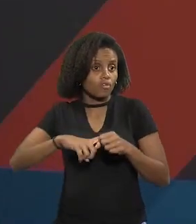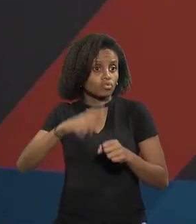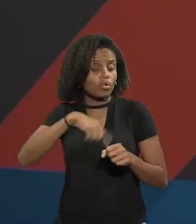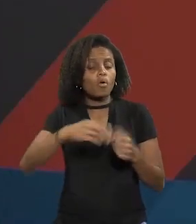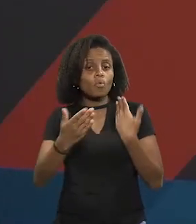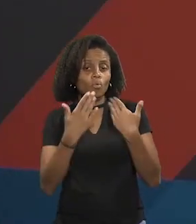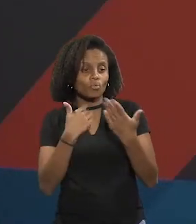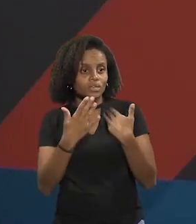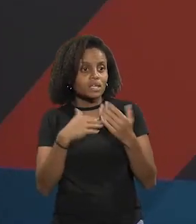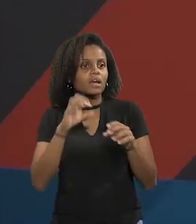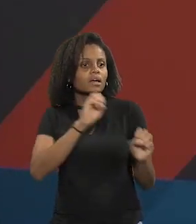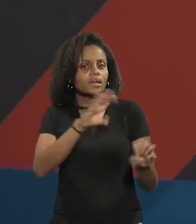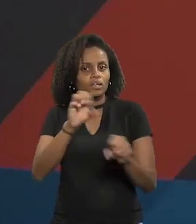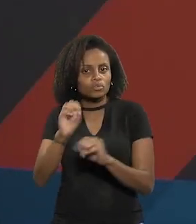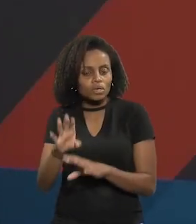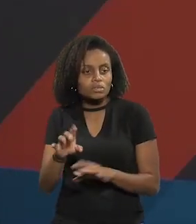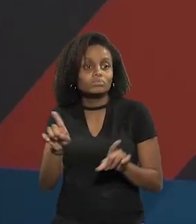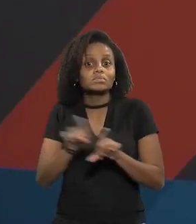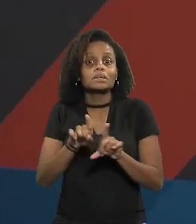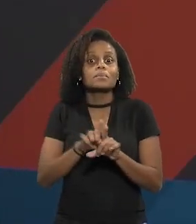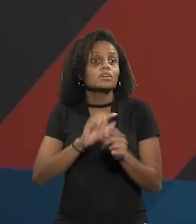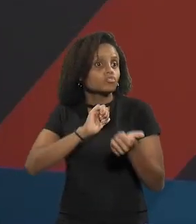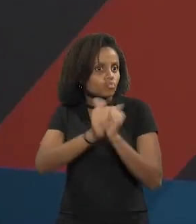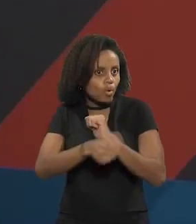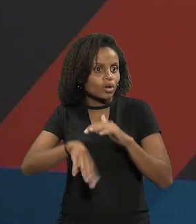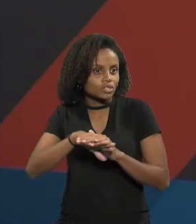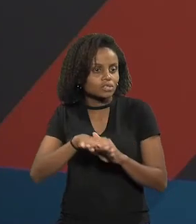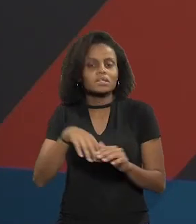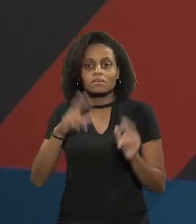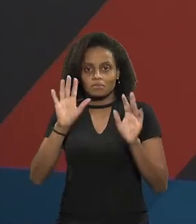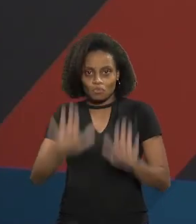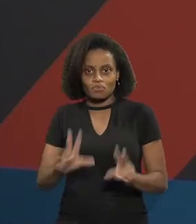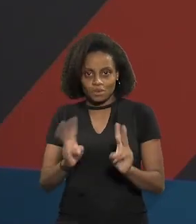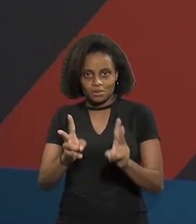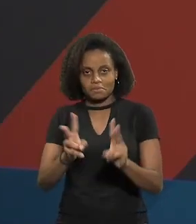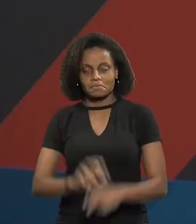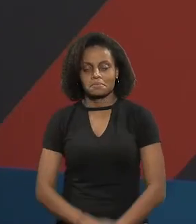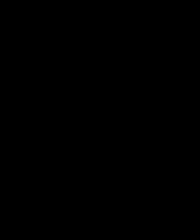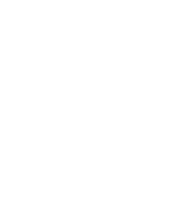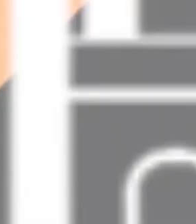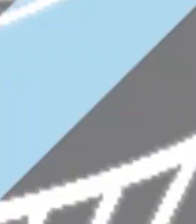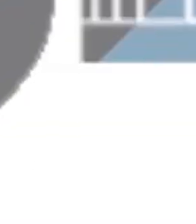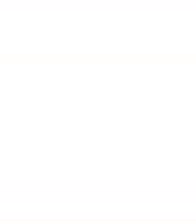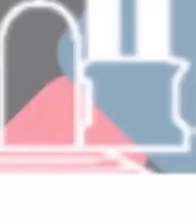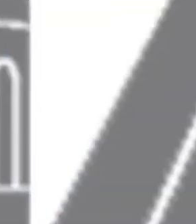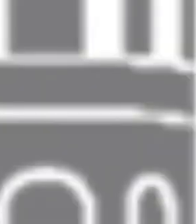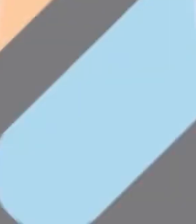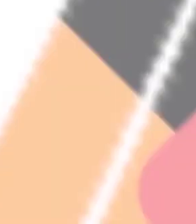a gente vai conversar sobre educação e também sobre esporte. Não sai daí que a gente já volta.